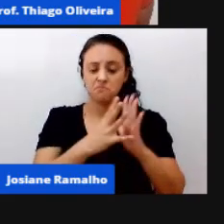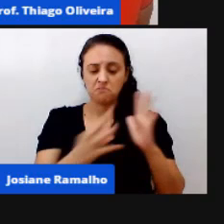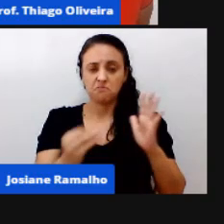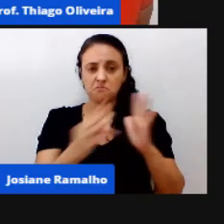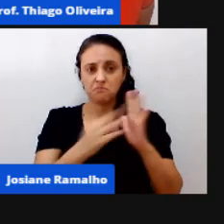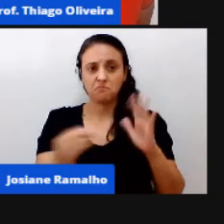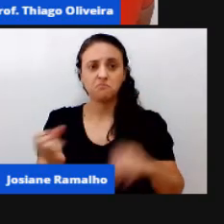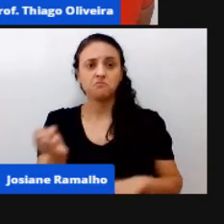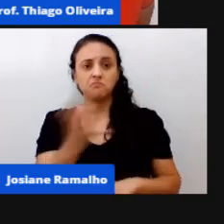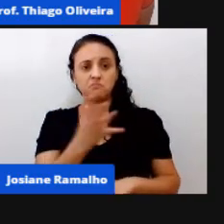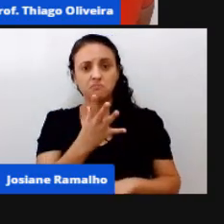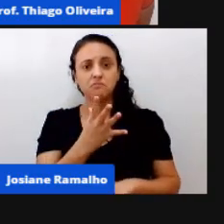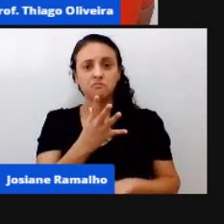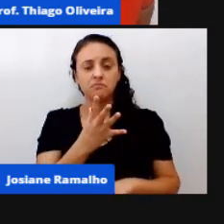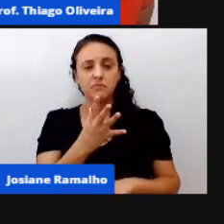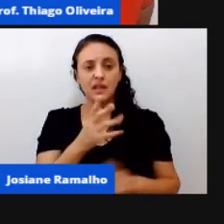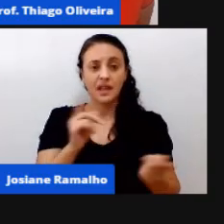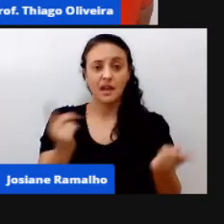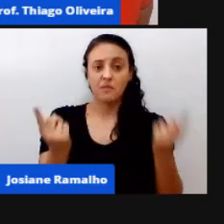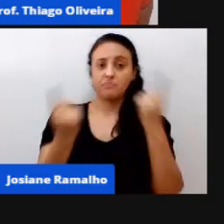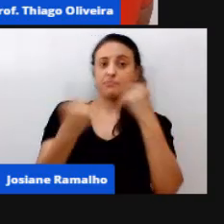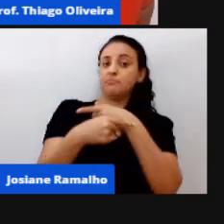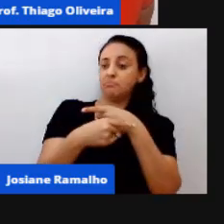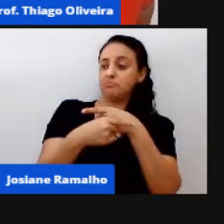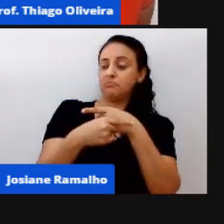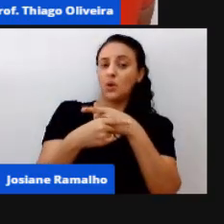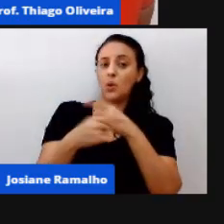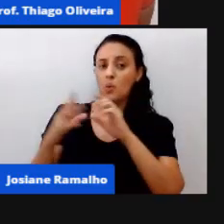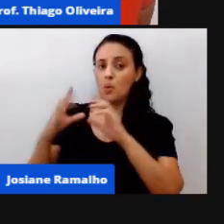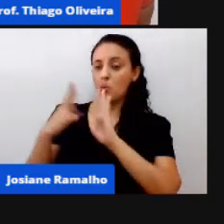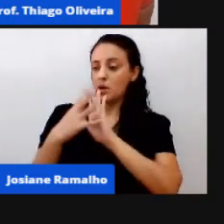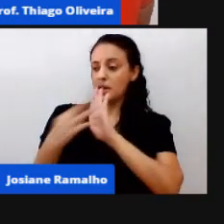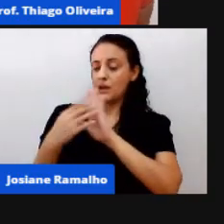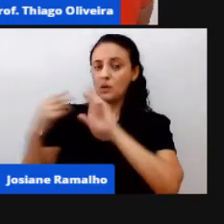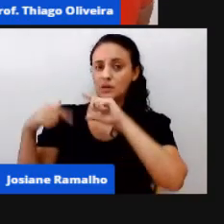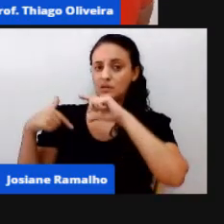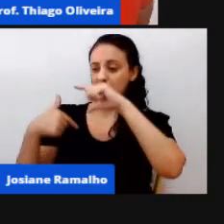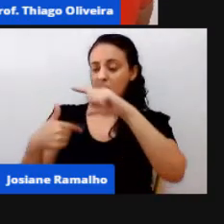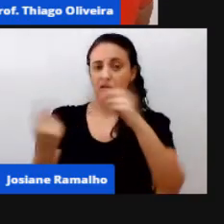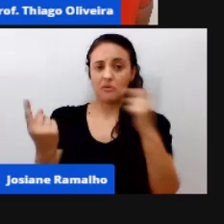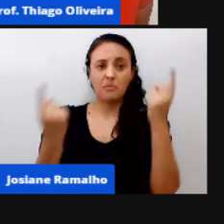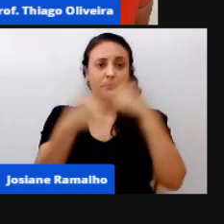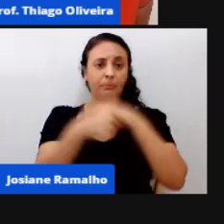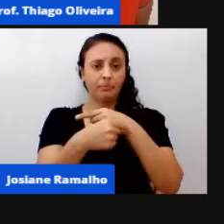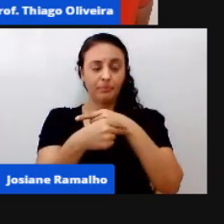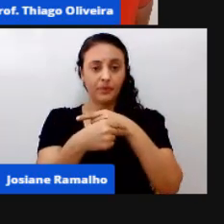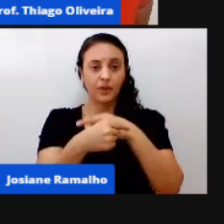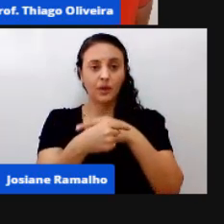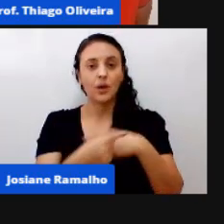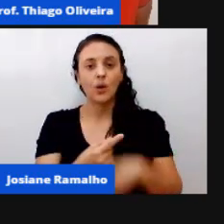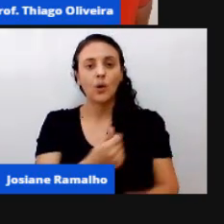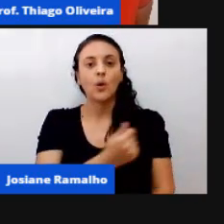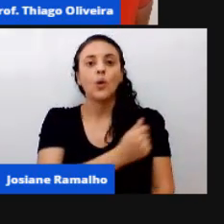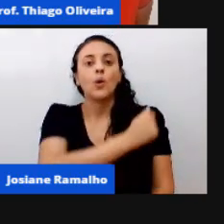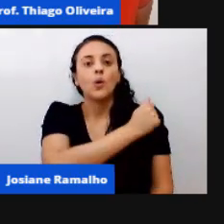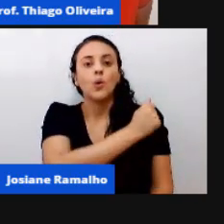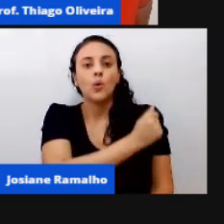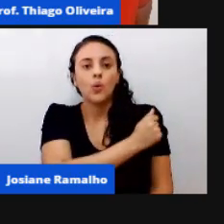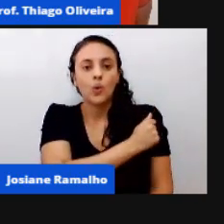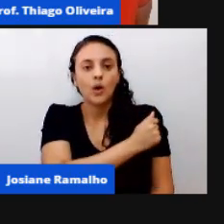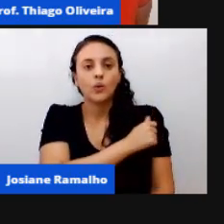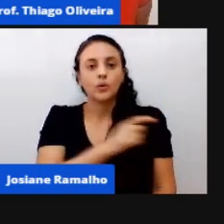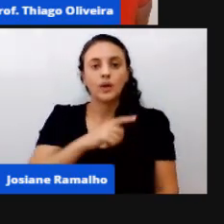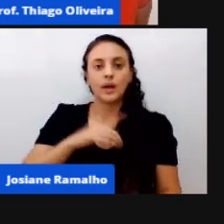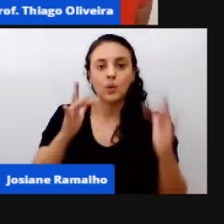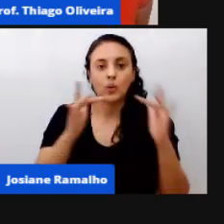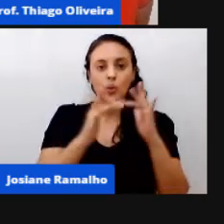inverte o modelo tradicional, né? Por isso o nome sala de aula invertida, no qual o aluno tem contato com o conteúdo em sala de aula